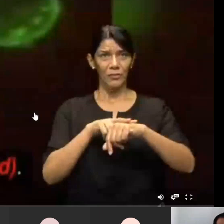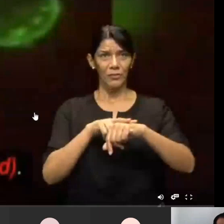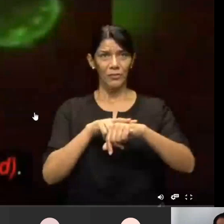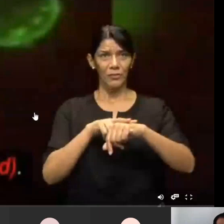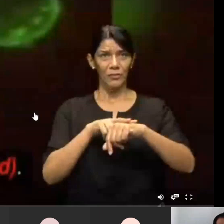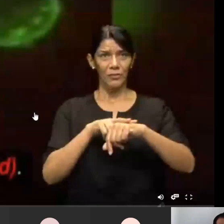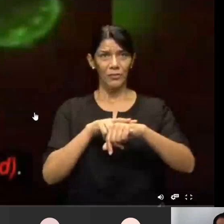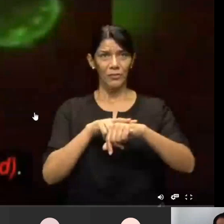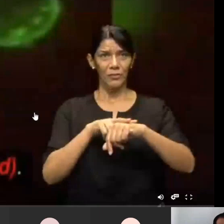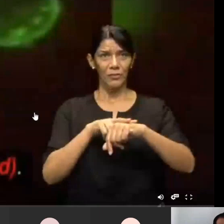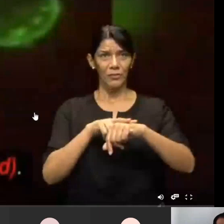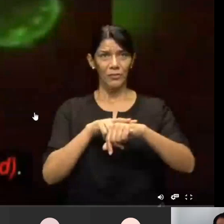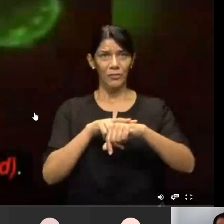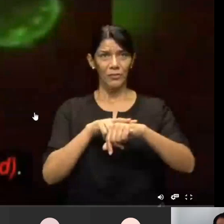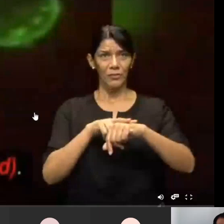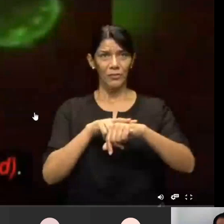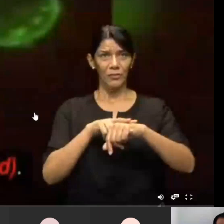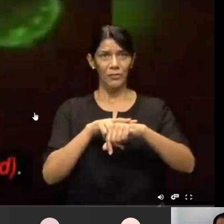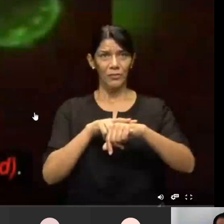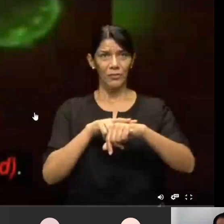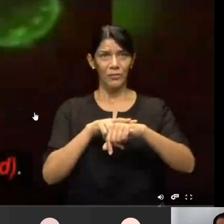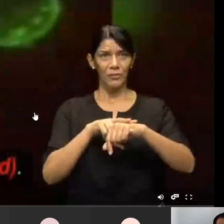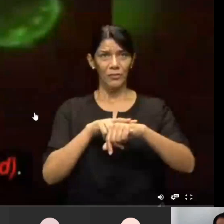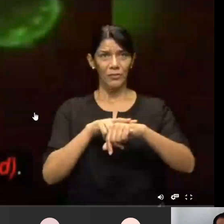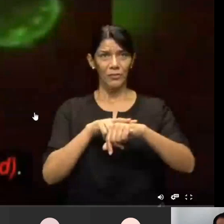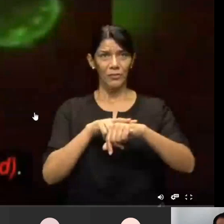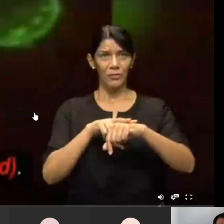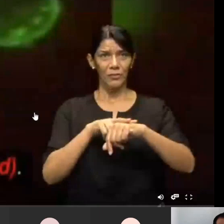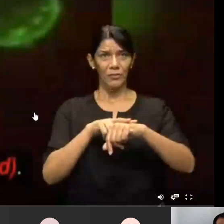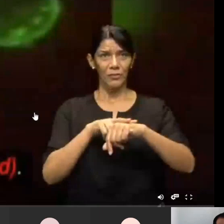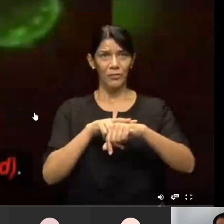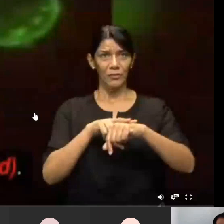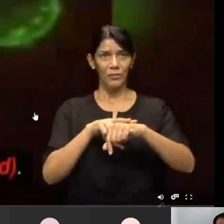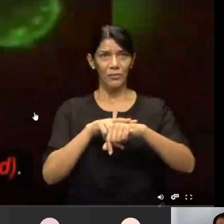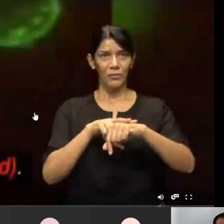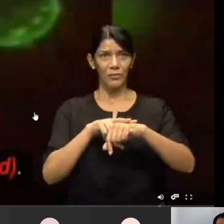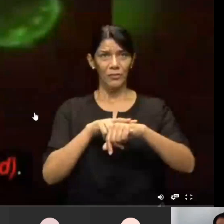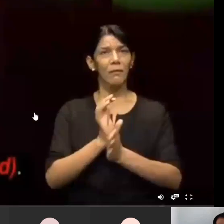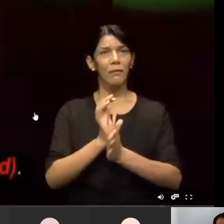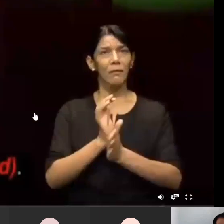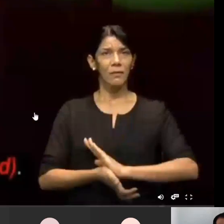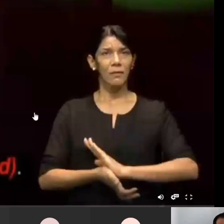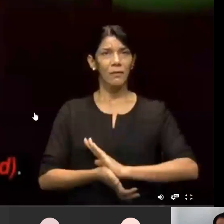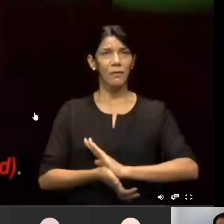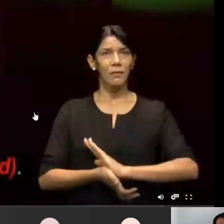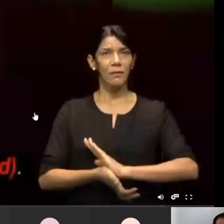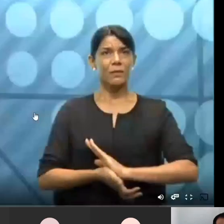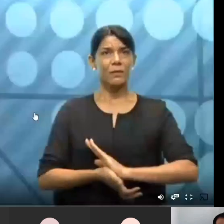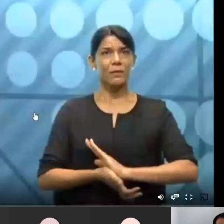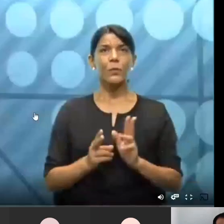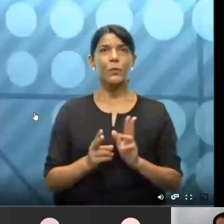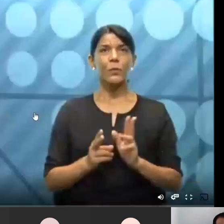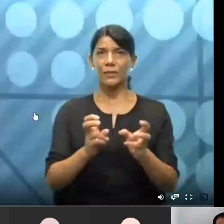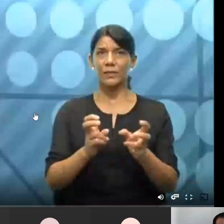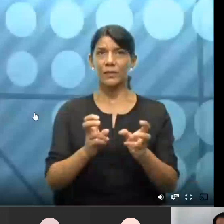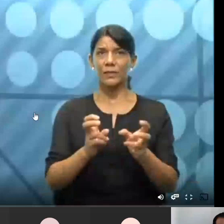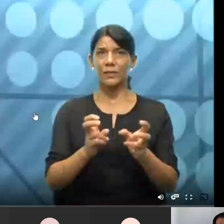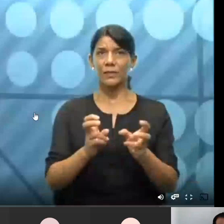imunoterapia na regressão do câncer. Mais uma última. Então,